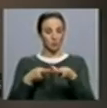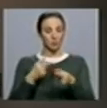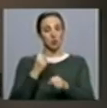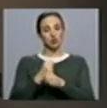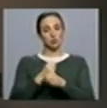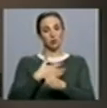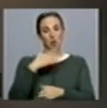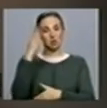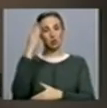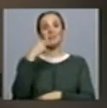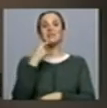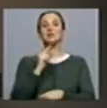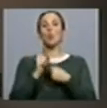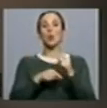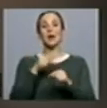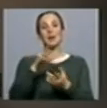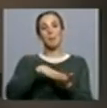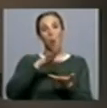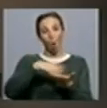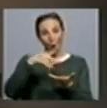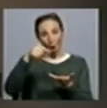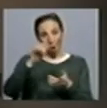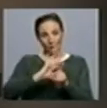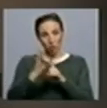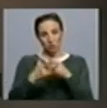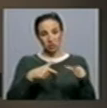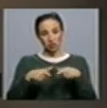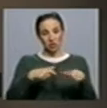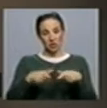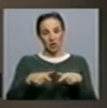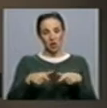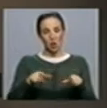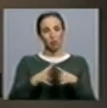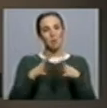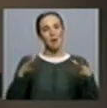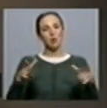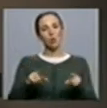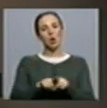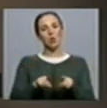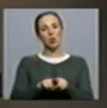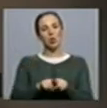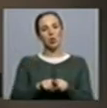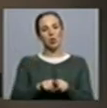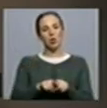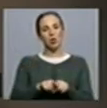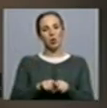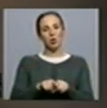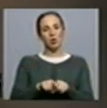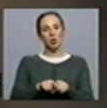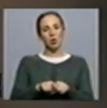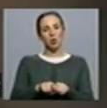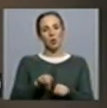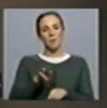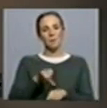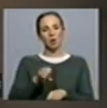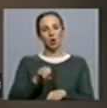conseguem dizer que aquela poeira terá mais ou menos o tamanho de menor de um micro de